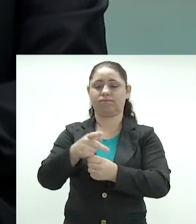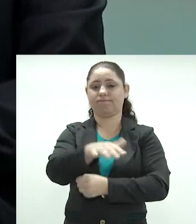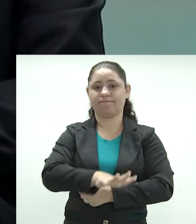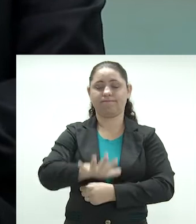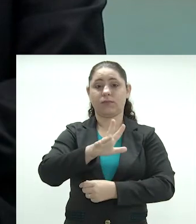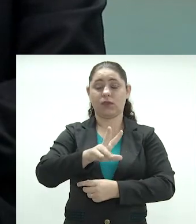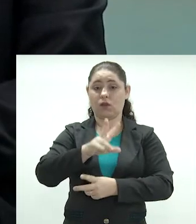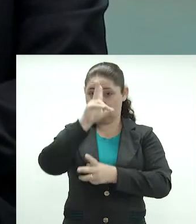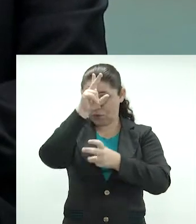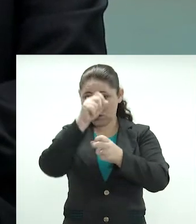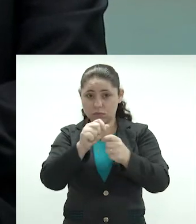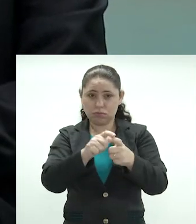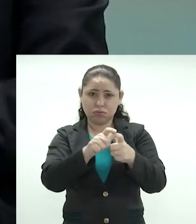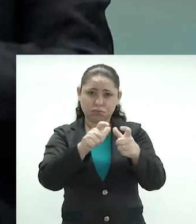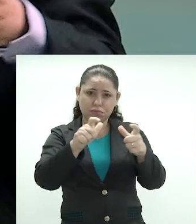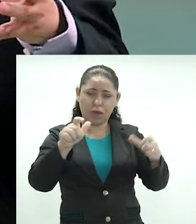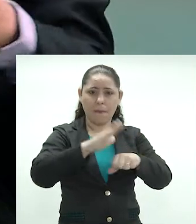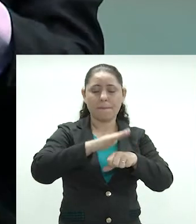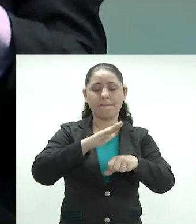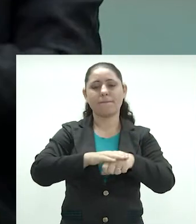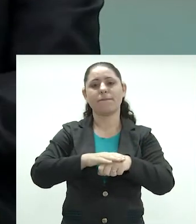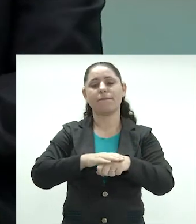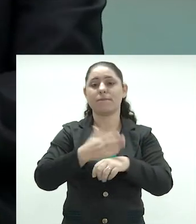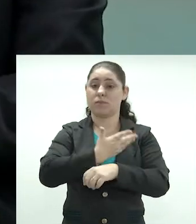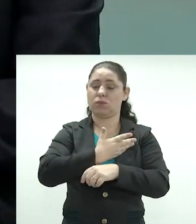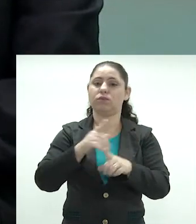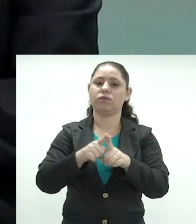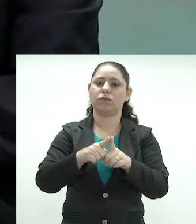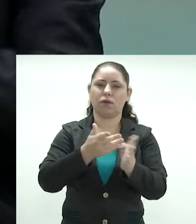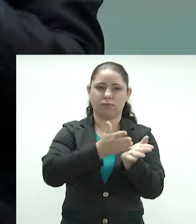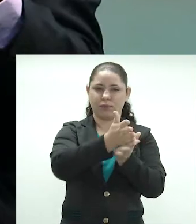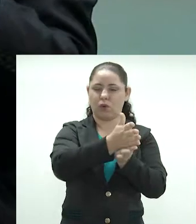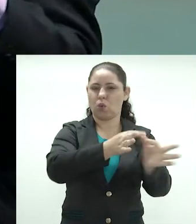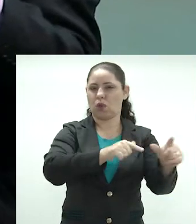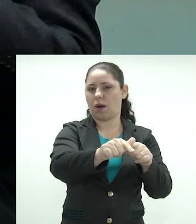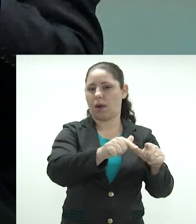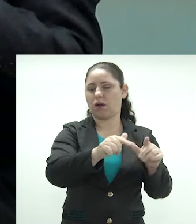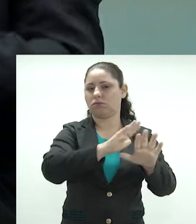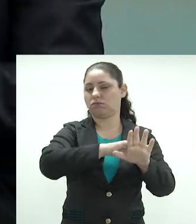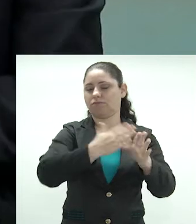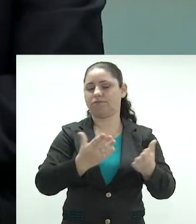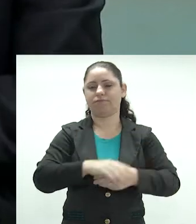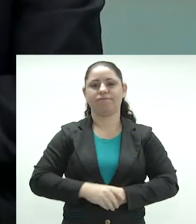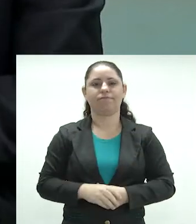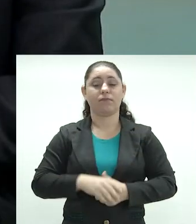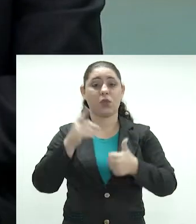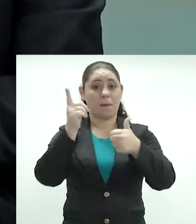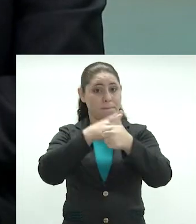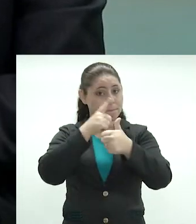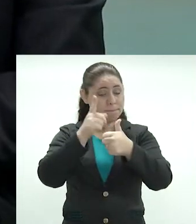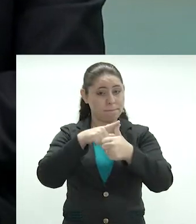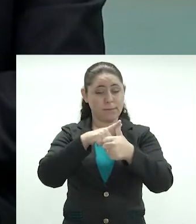assumir a Procuradoria-Geral e com ela eu fortaleci a força-tarefa, amplifiquei com mais colegas e tentei dar um norte de unidade de atuação